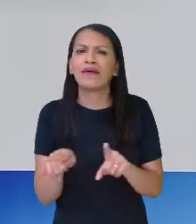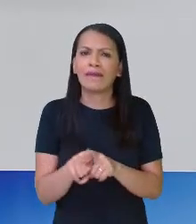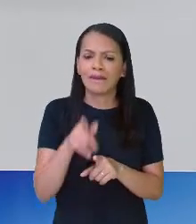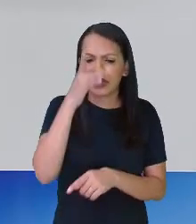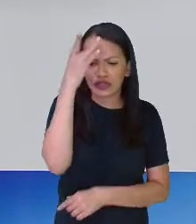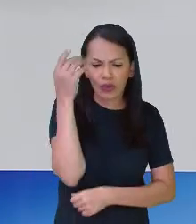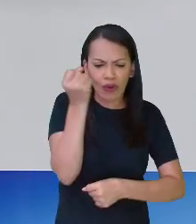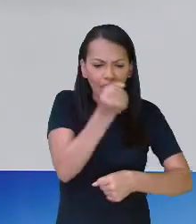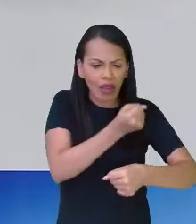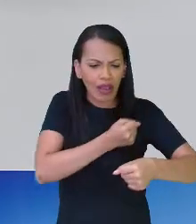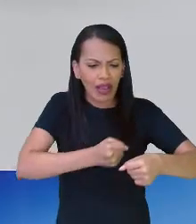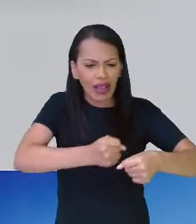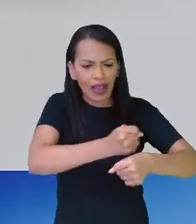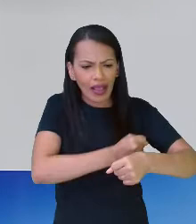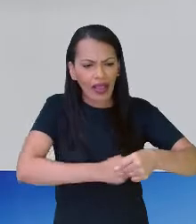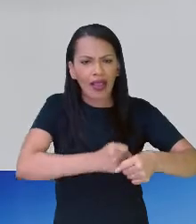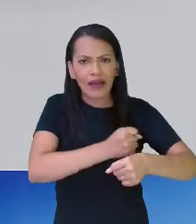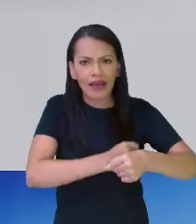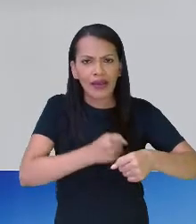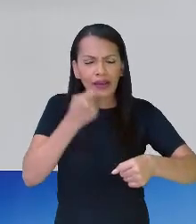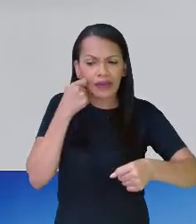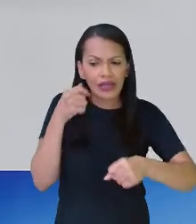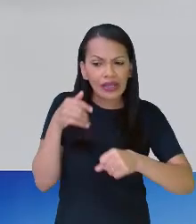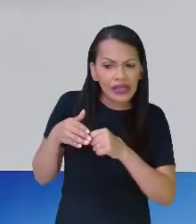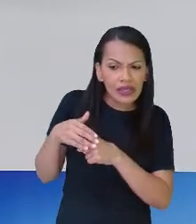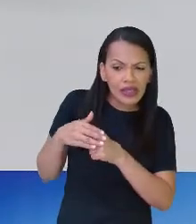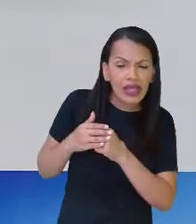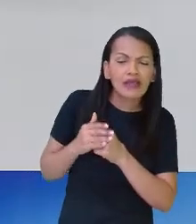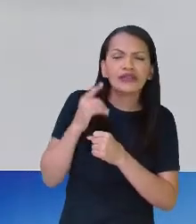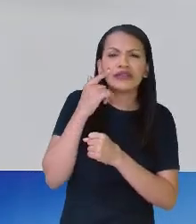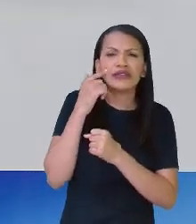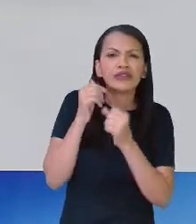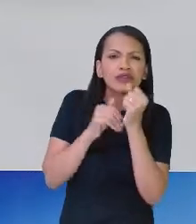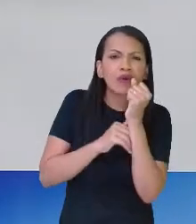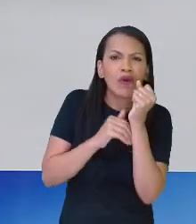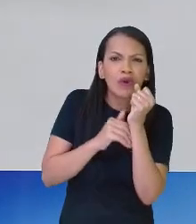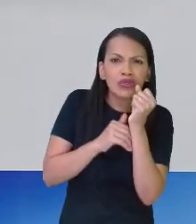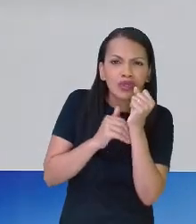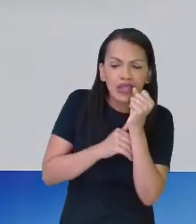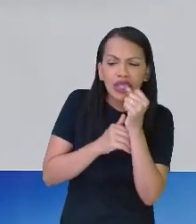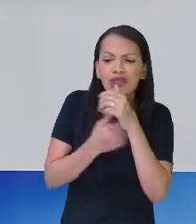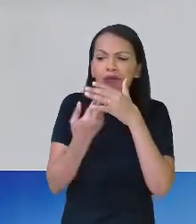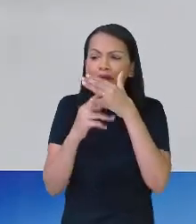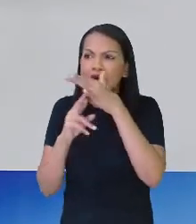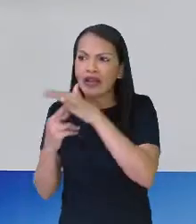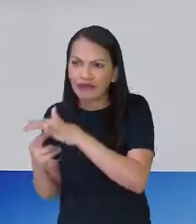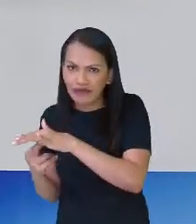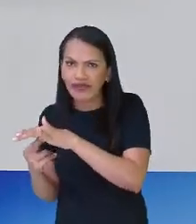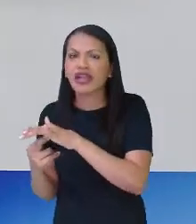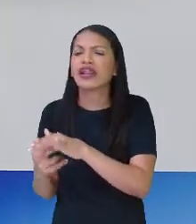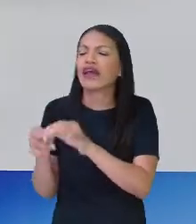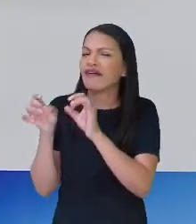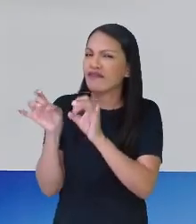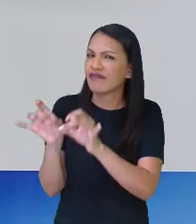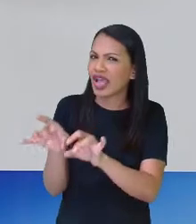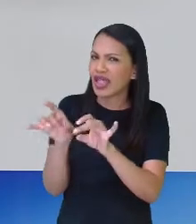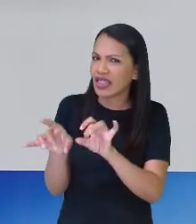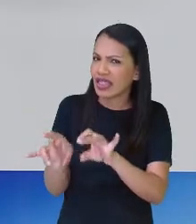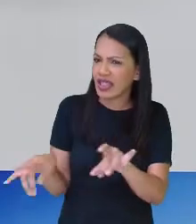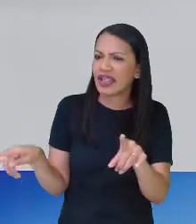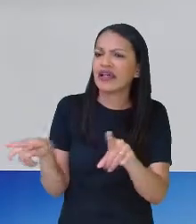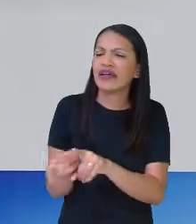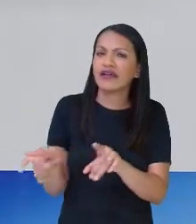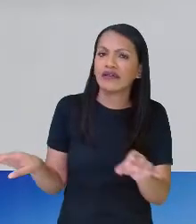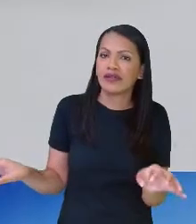que cozinhavam muito bem, então eles iam escondidos para as feiras e vendiam a cocadinha lá, Depois,